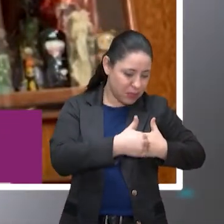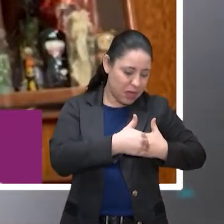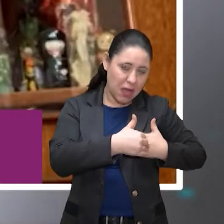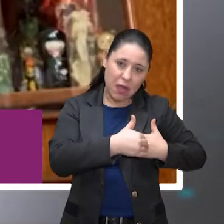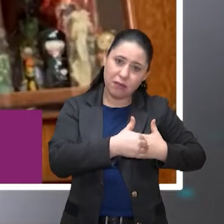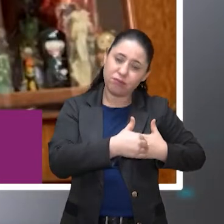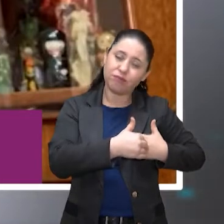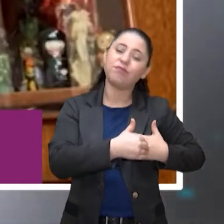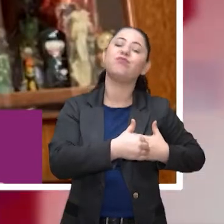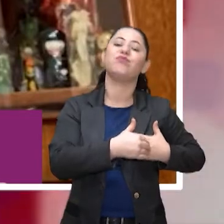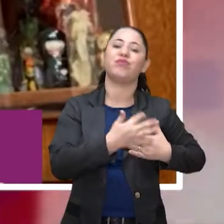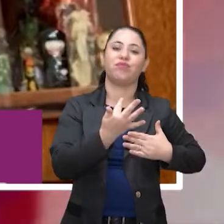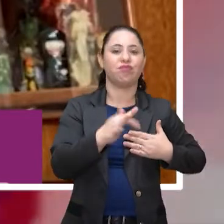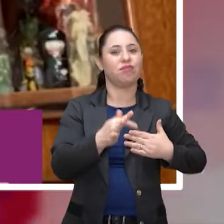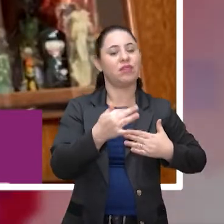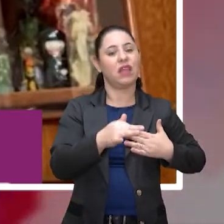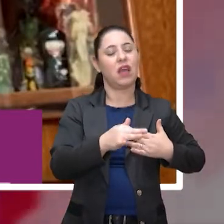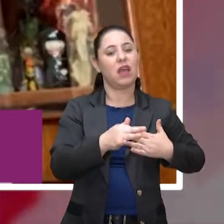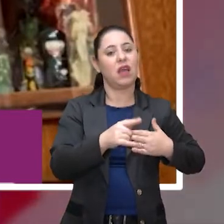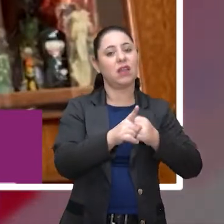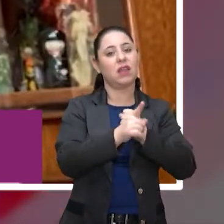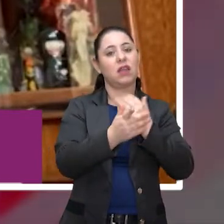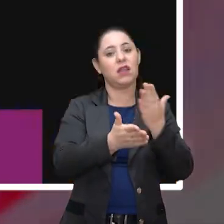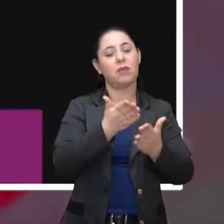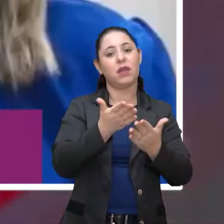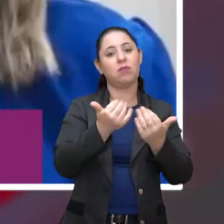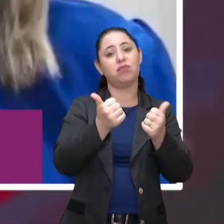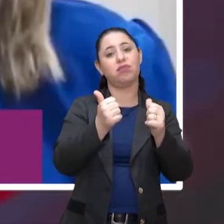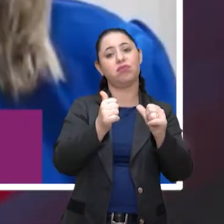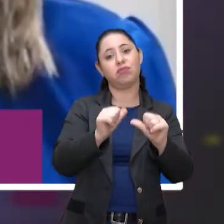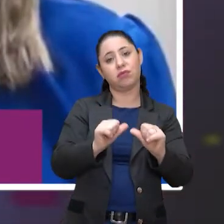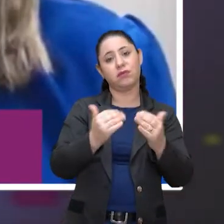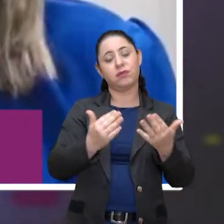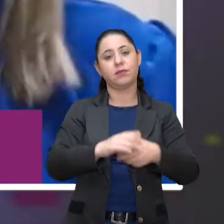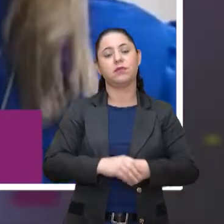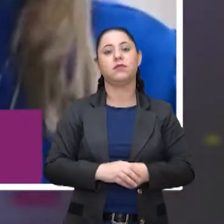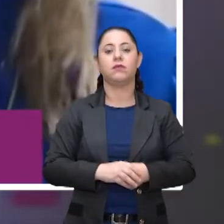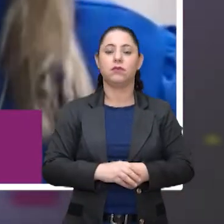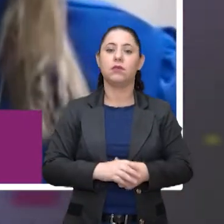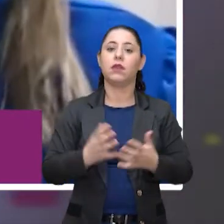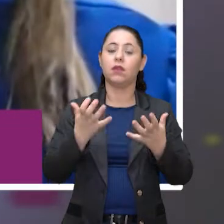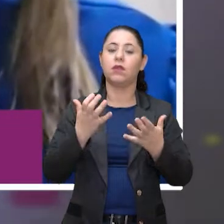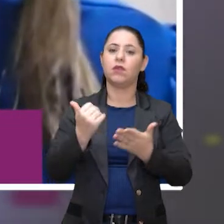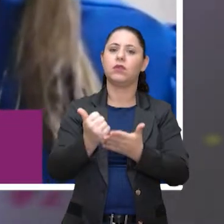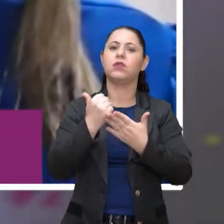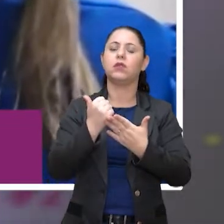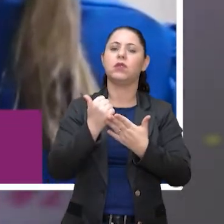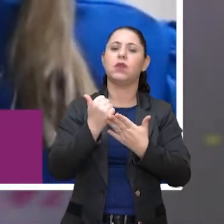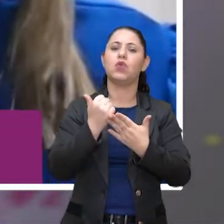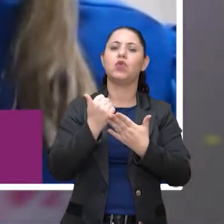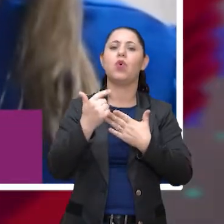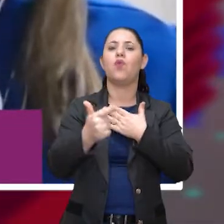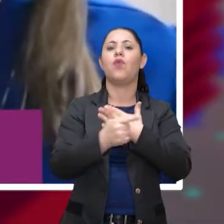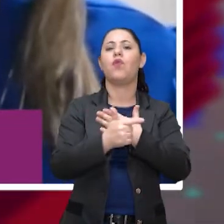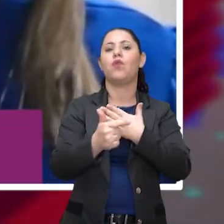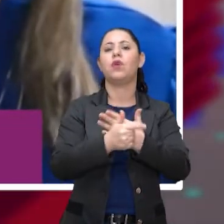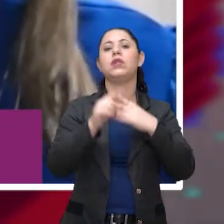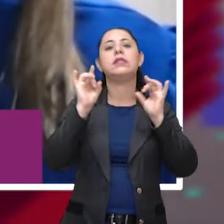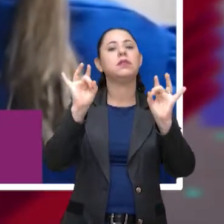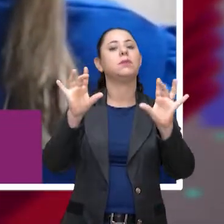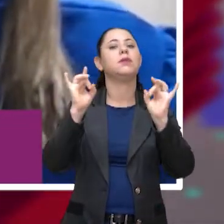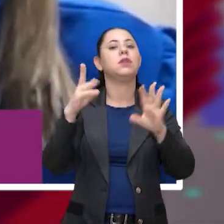E isso leva a maior gravidade de tratamento. E você trouxesse, né, justamente a sua função, a